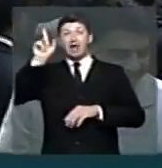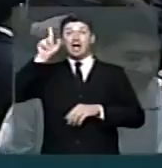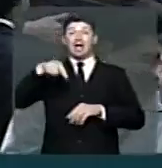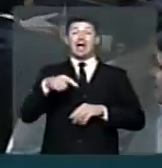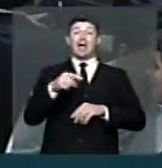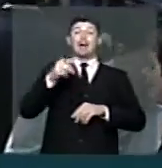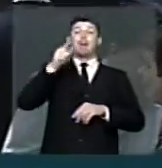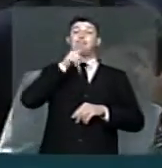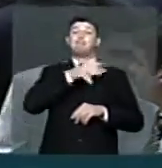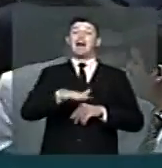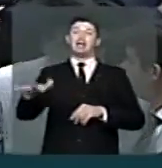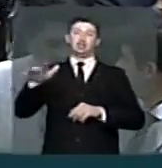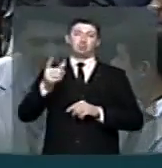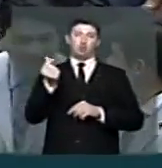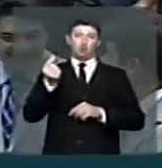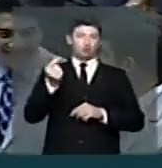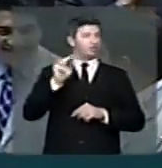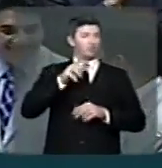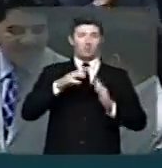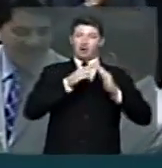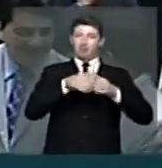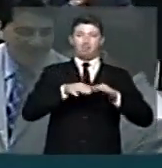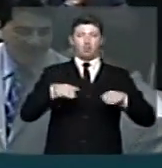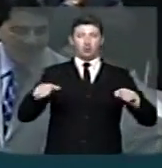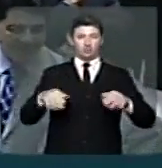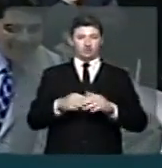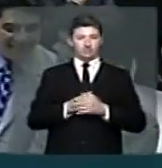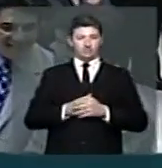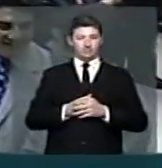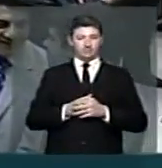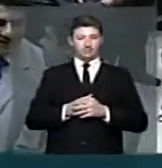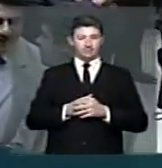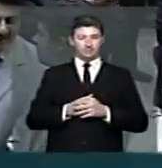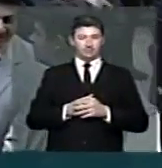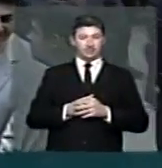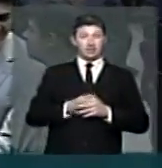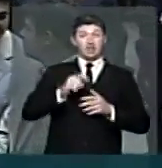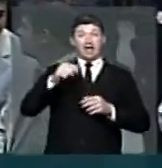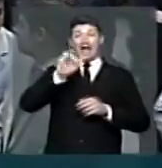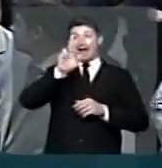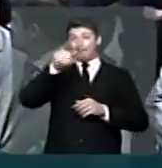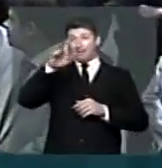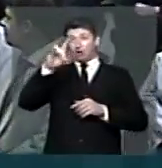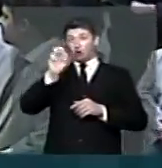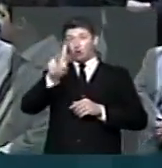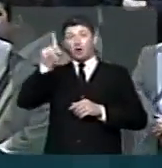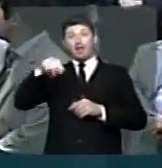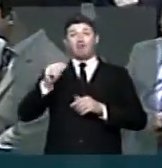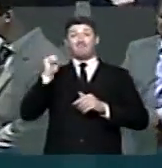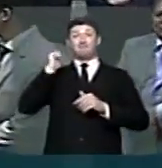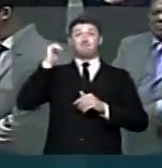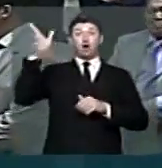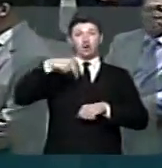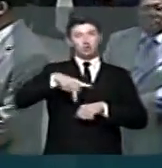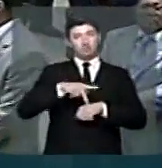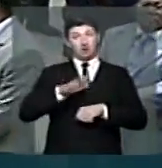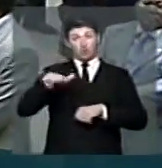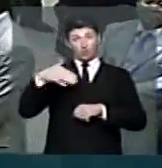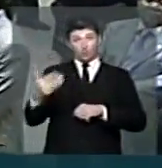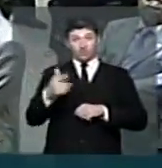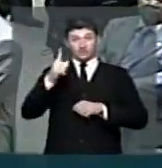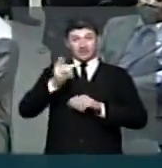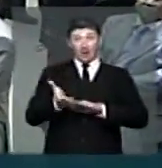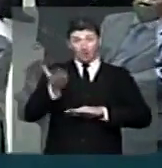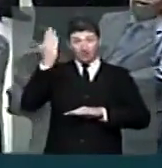portuário, é armador. O exportador e o importador contratam o armador, que é um cartel internacional. Quando você aumenta ou reduz